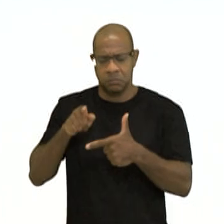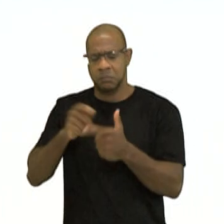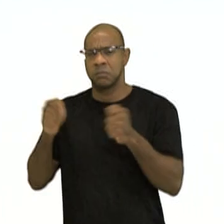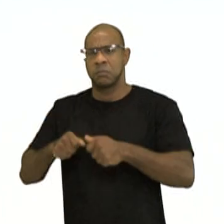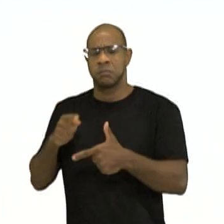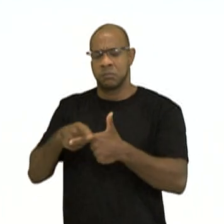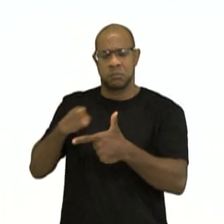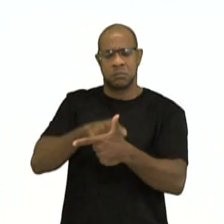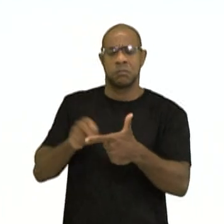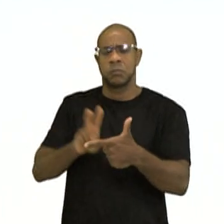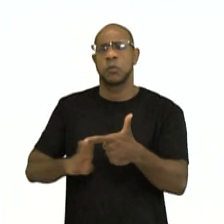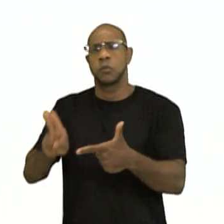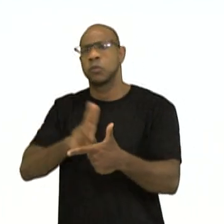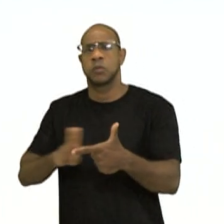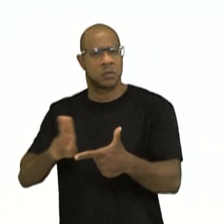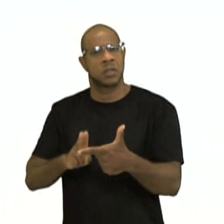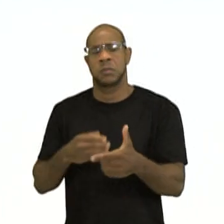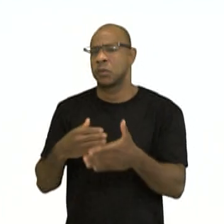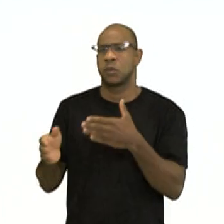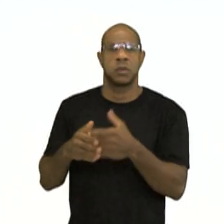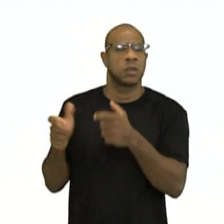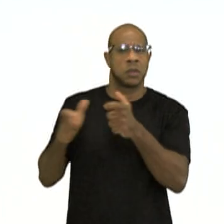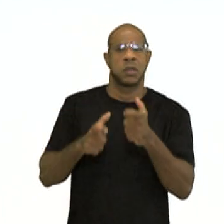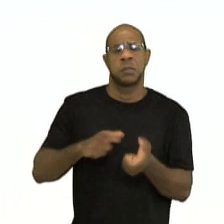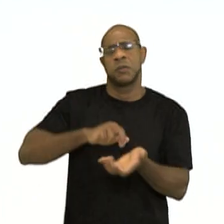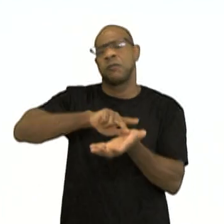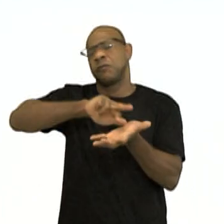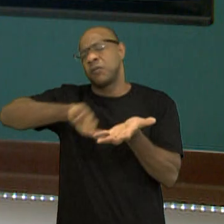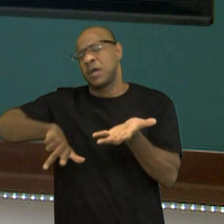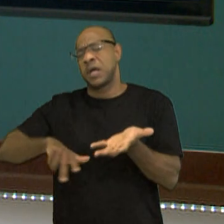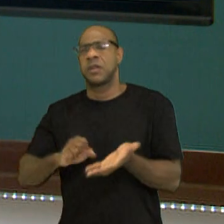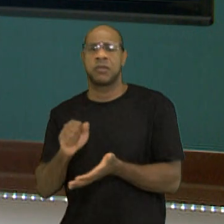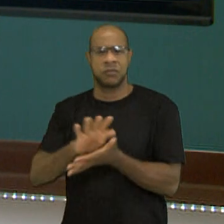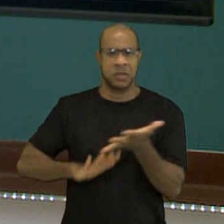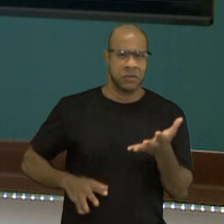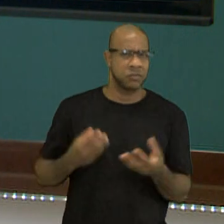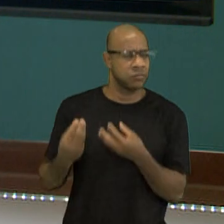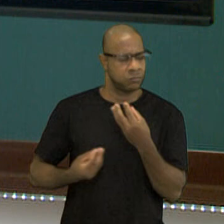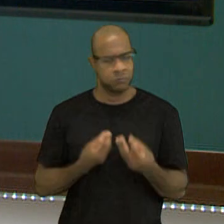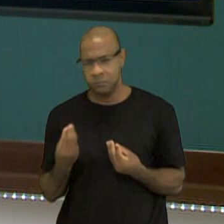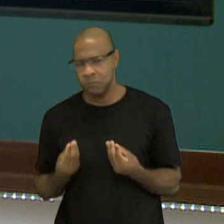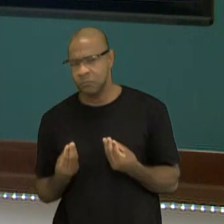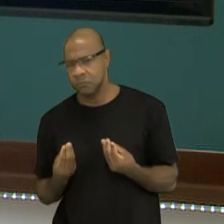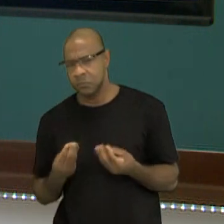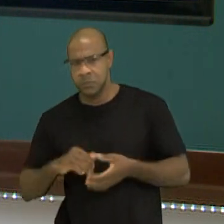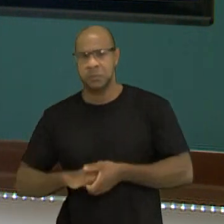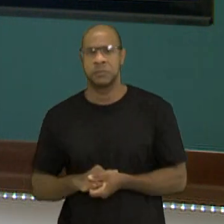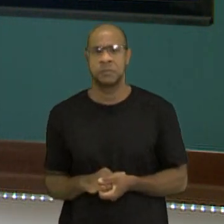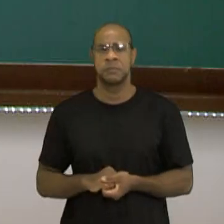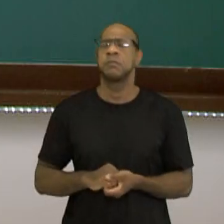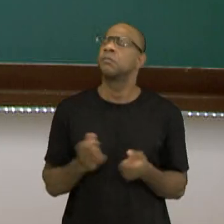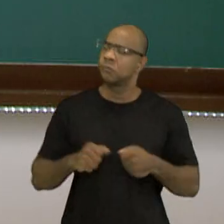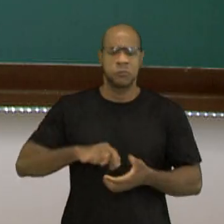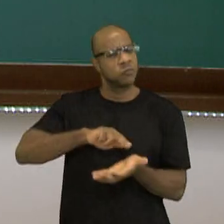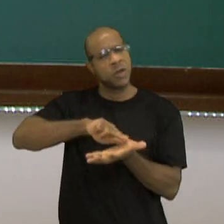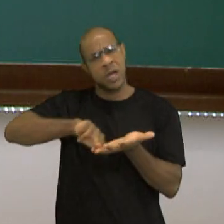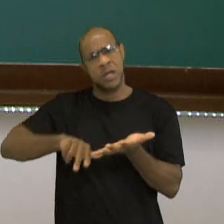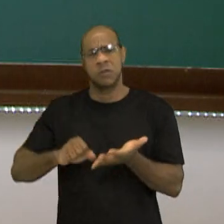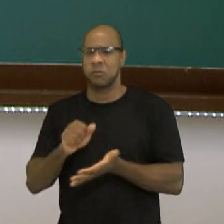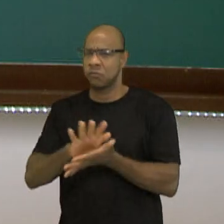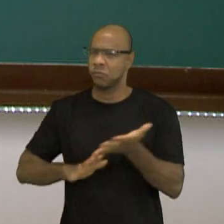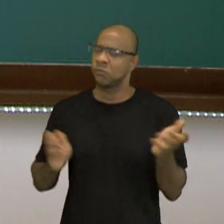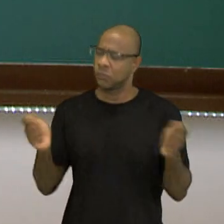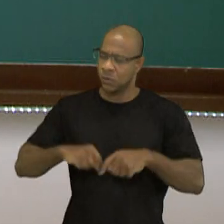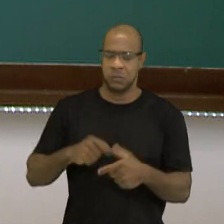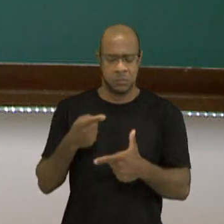usada como ferramenta para resolver diversos exercícios? Como assim, professora, diversos exercícios? Isso mesmo. A divisão,